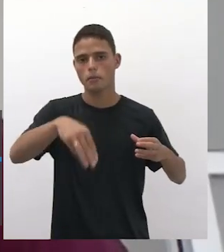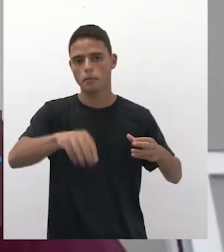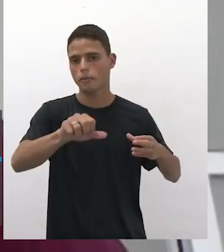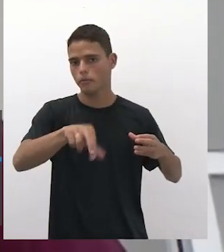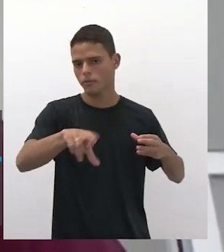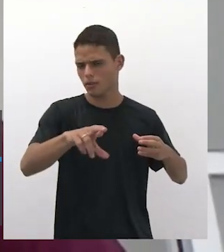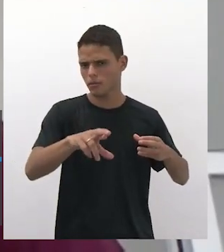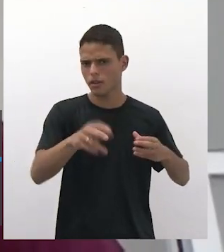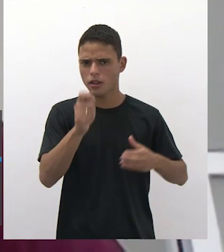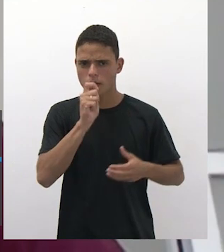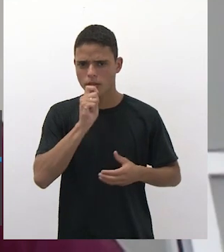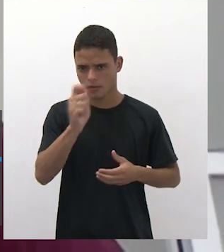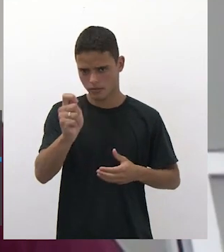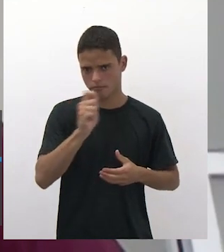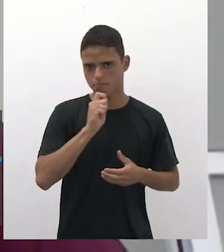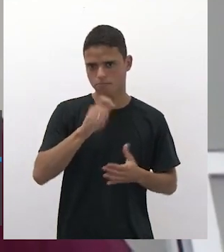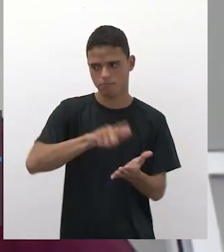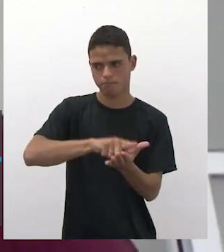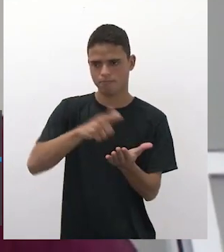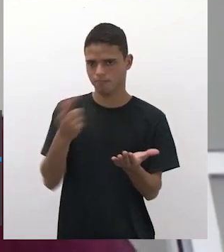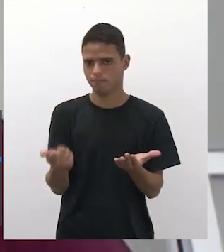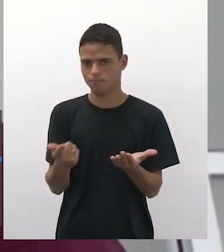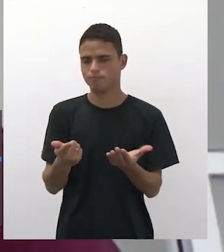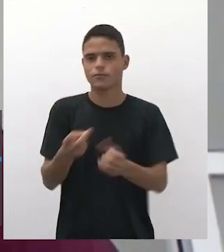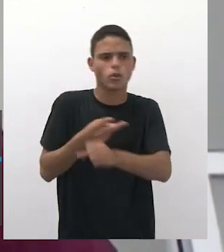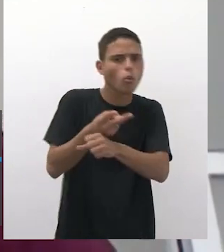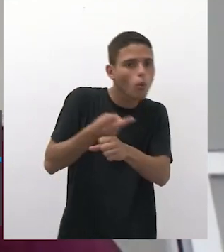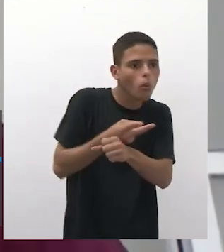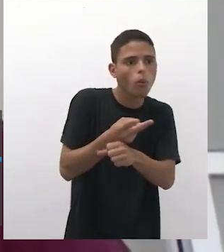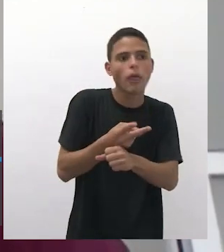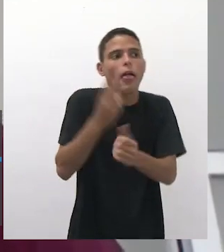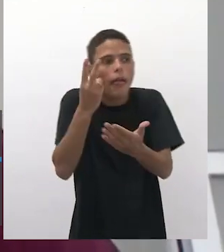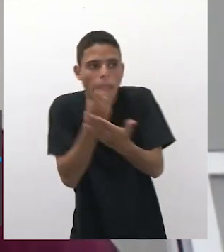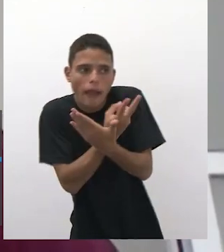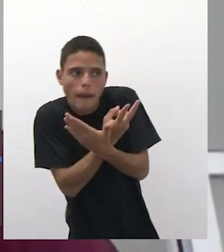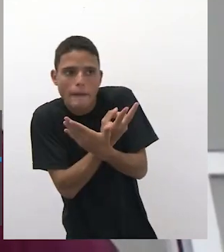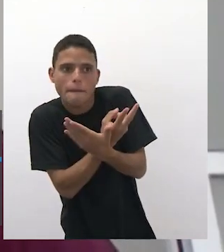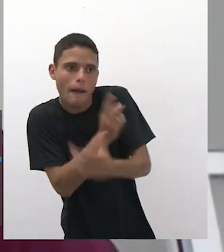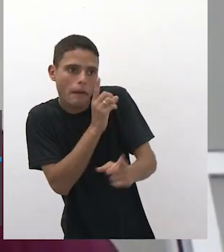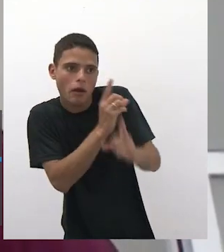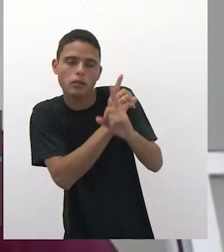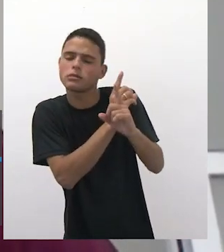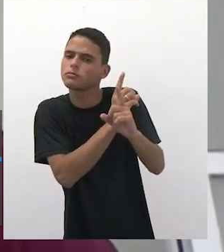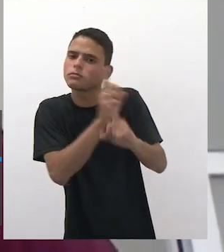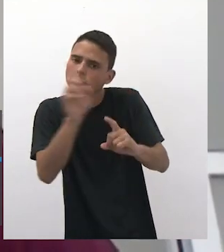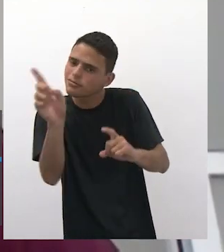entrevista jornalística, procurando um furo, um sensacionalismo.